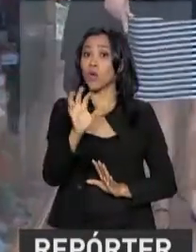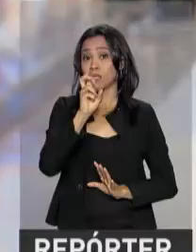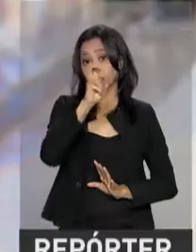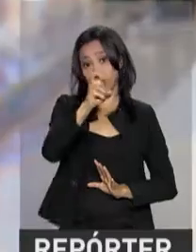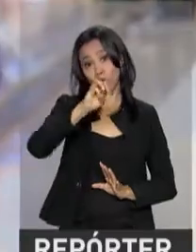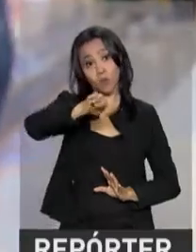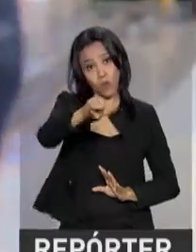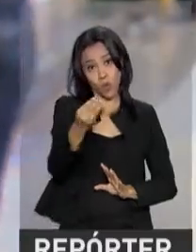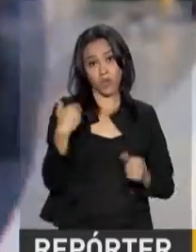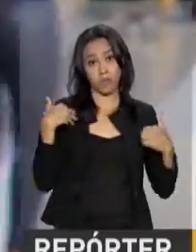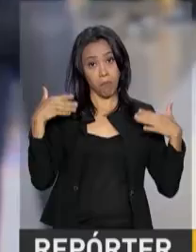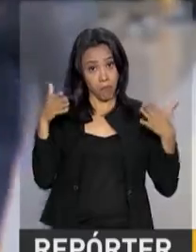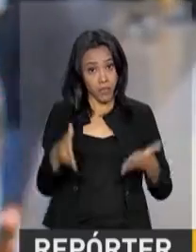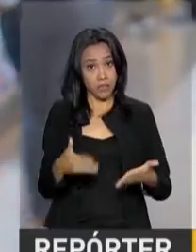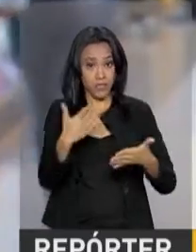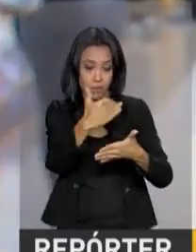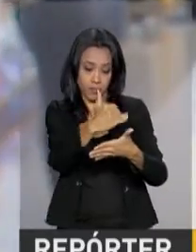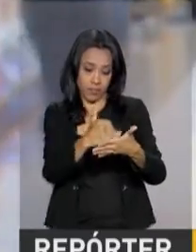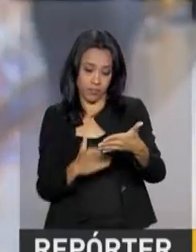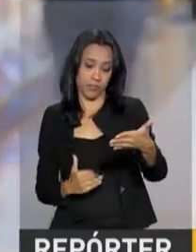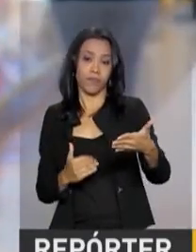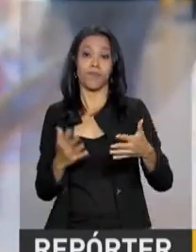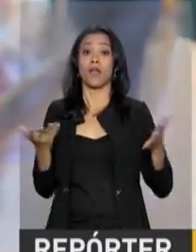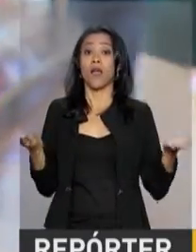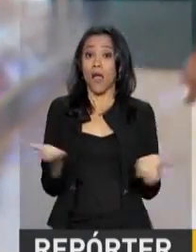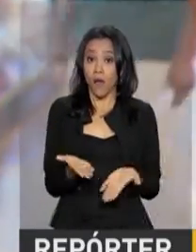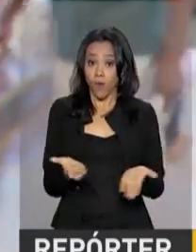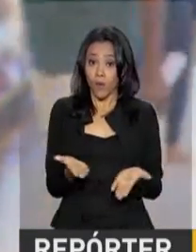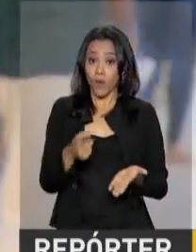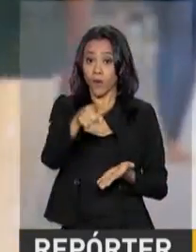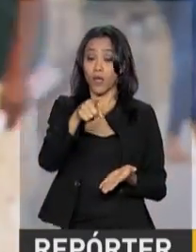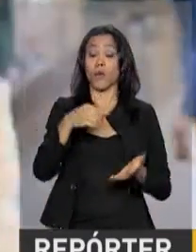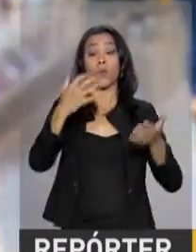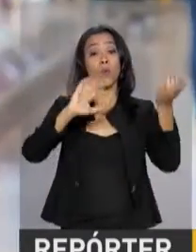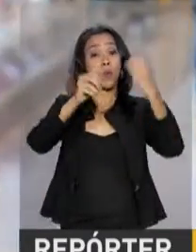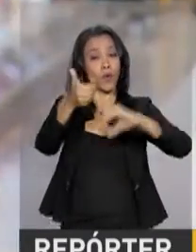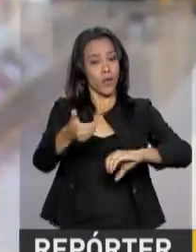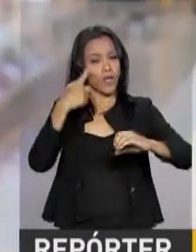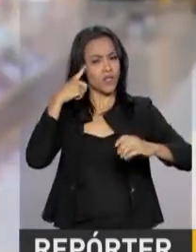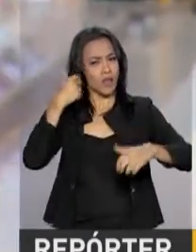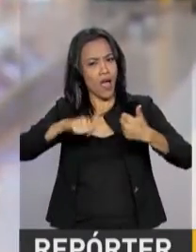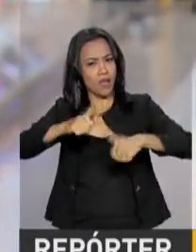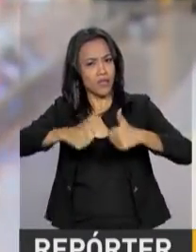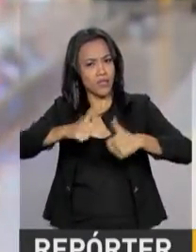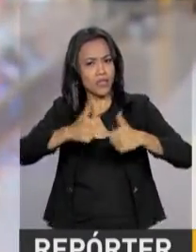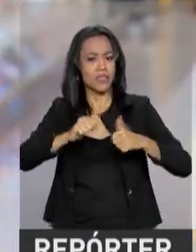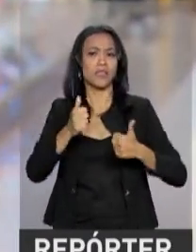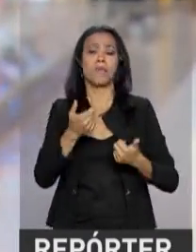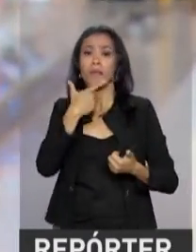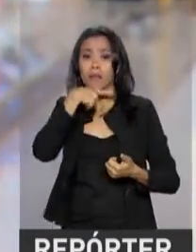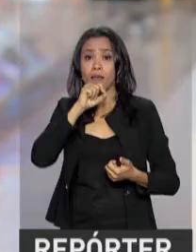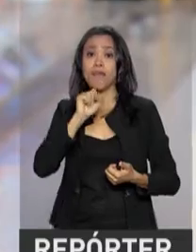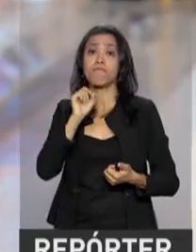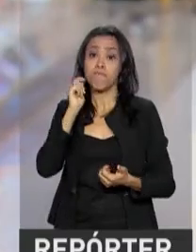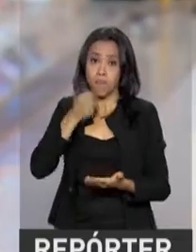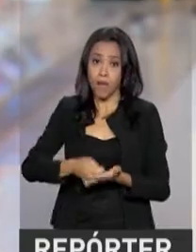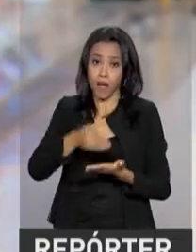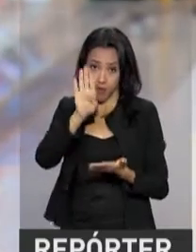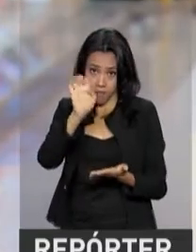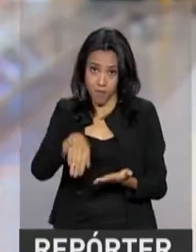lista agora o congresso nacional analisa proposta para tornar a inclusão de bons pagadores no carro astral positivo